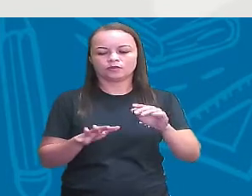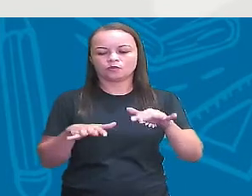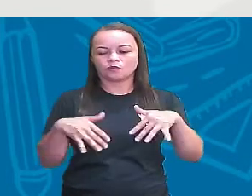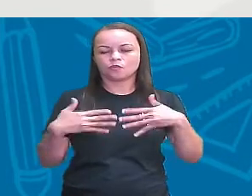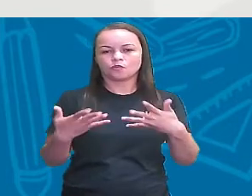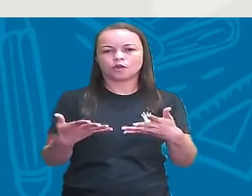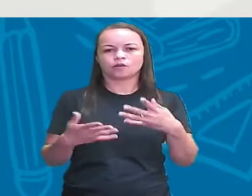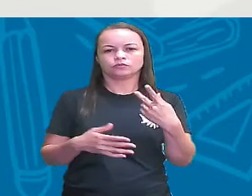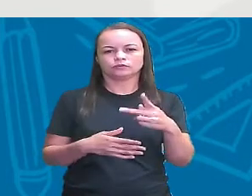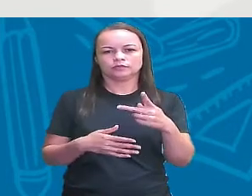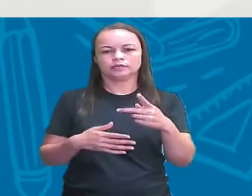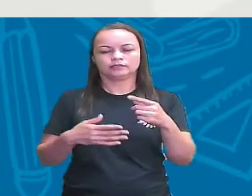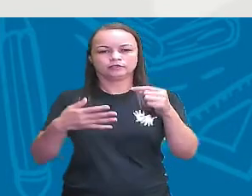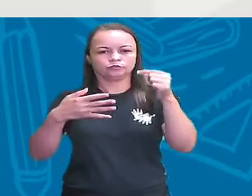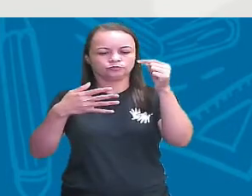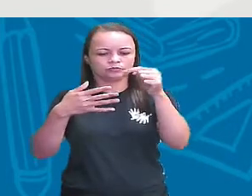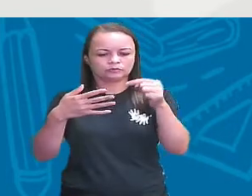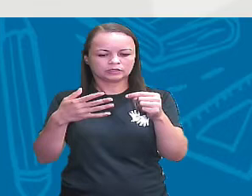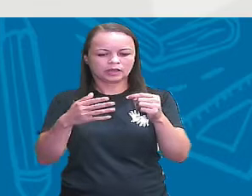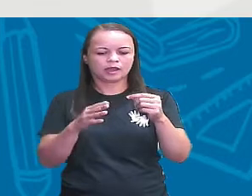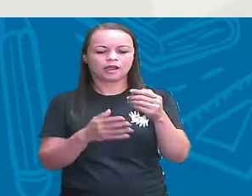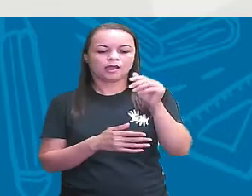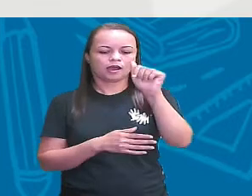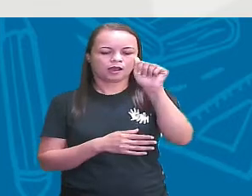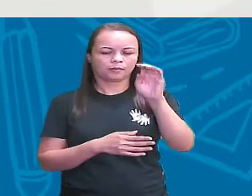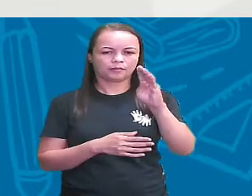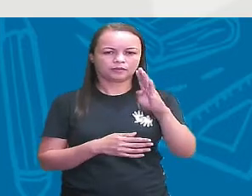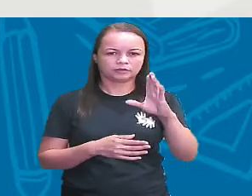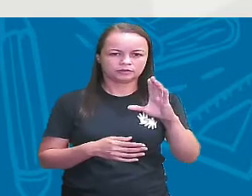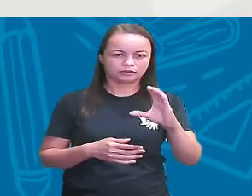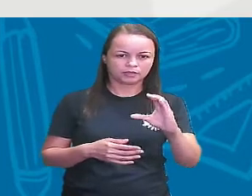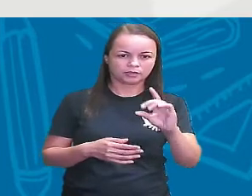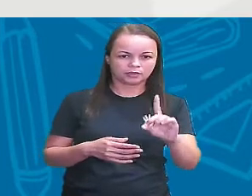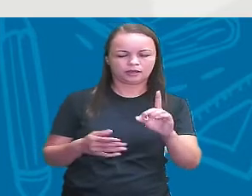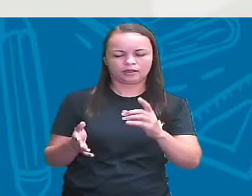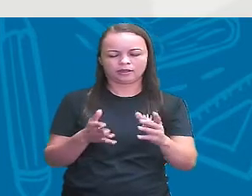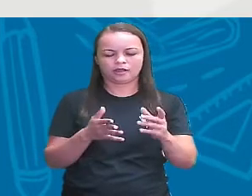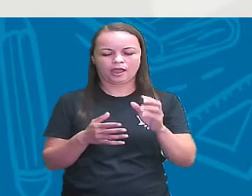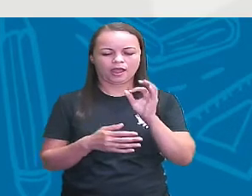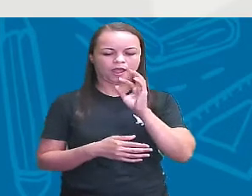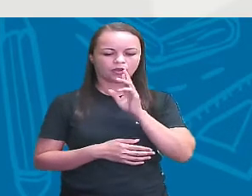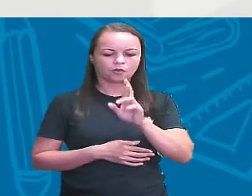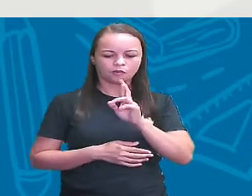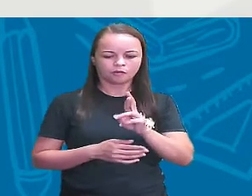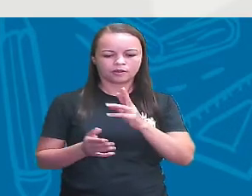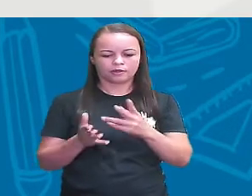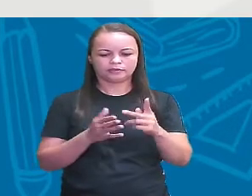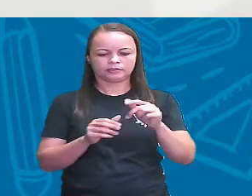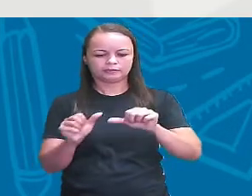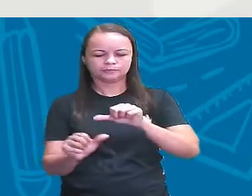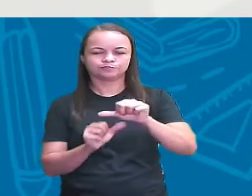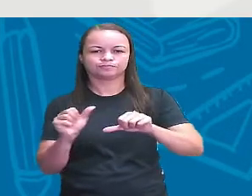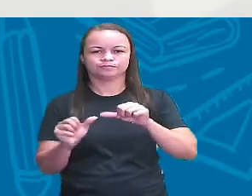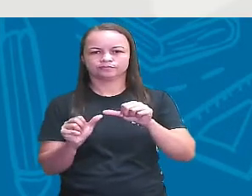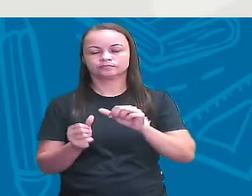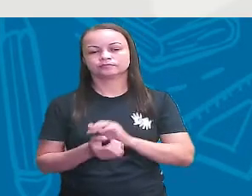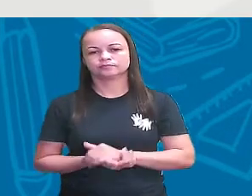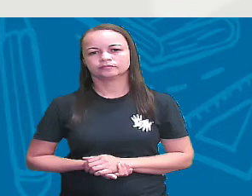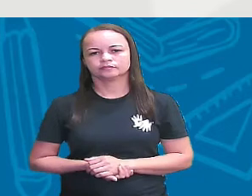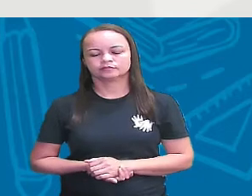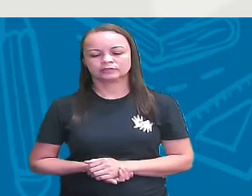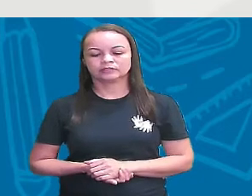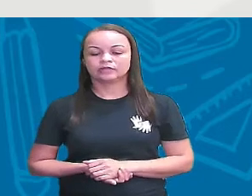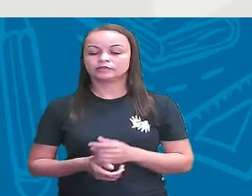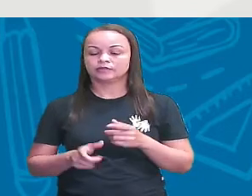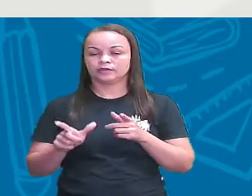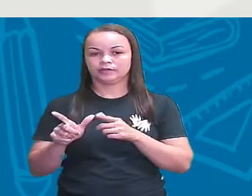seria dessas alternativas a correta depois que eu concluir essa transformação?